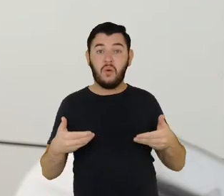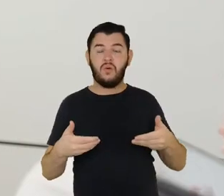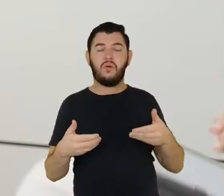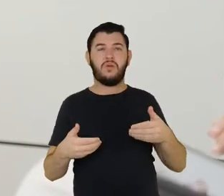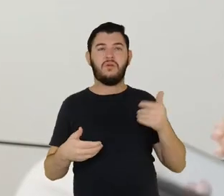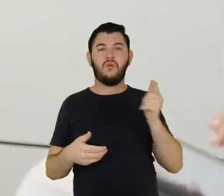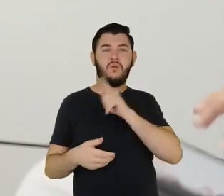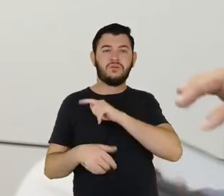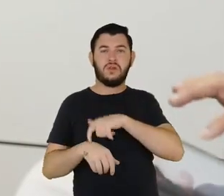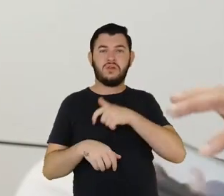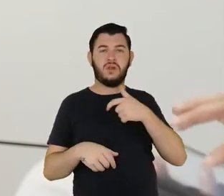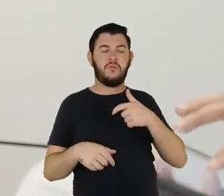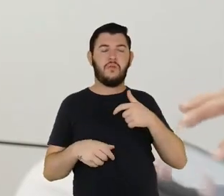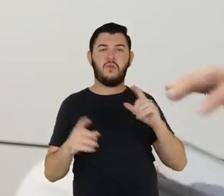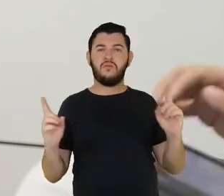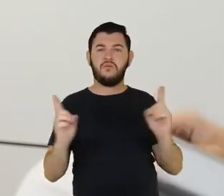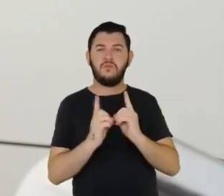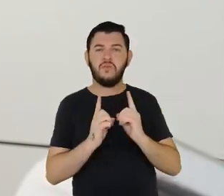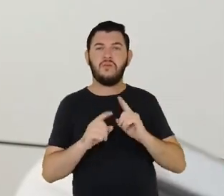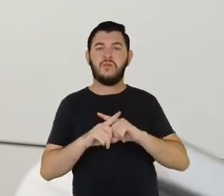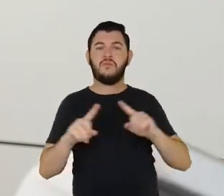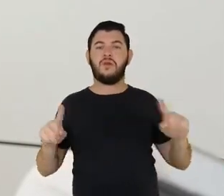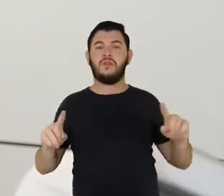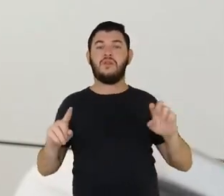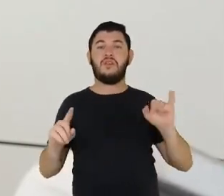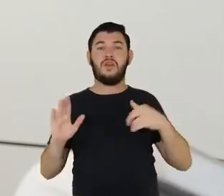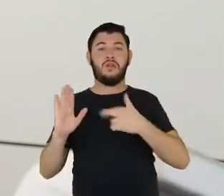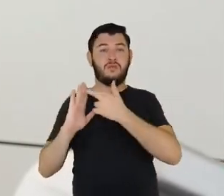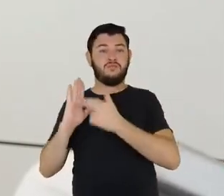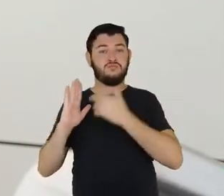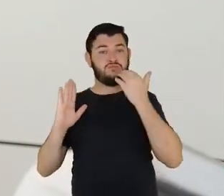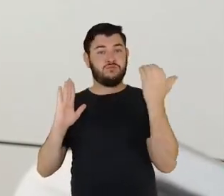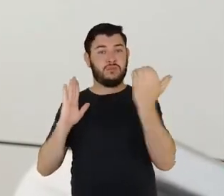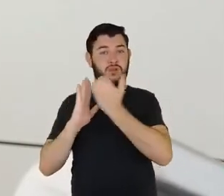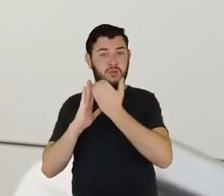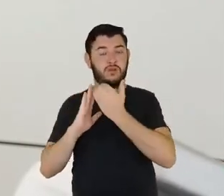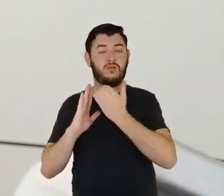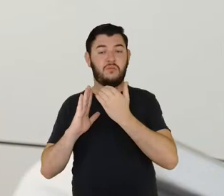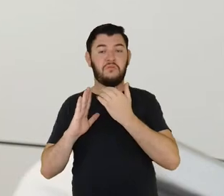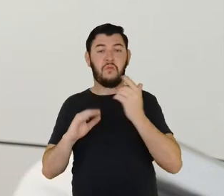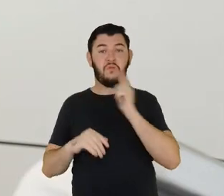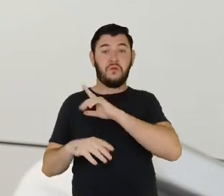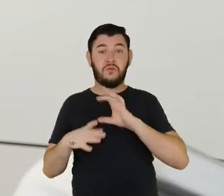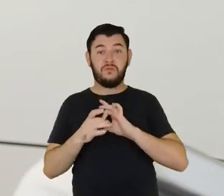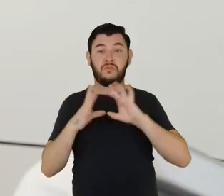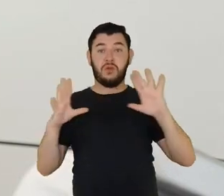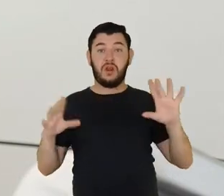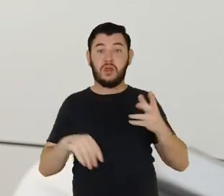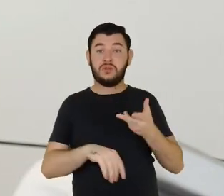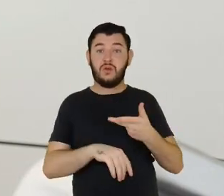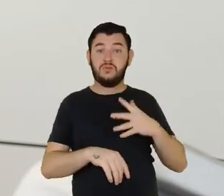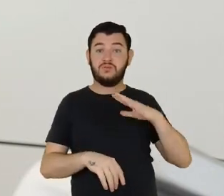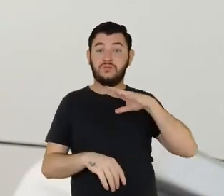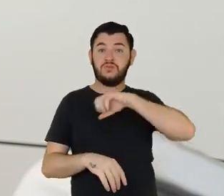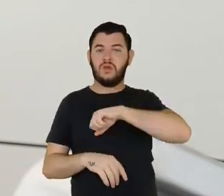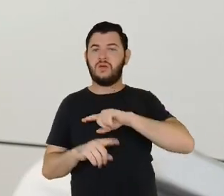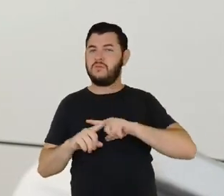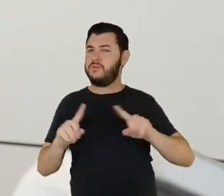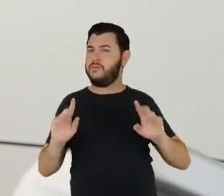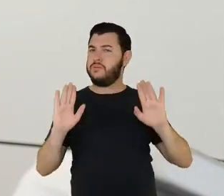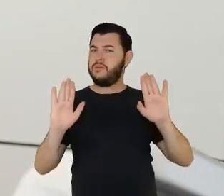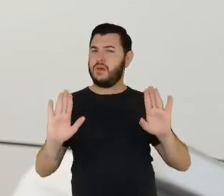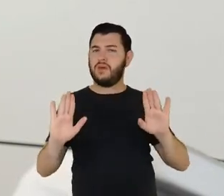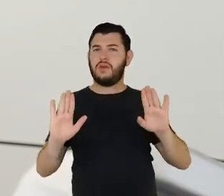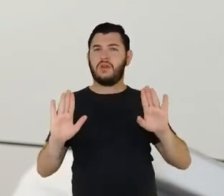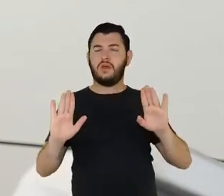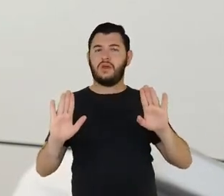Cultura, você libera rápido. Mas o processo mais difícil é você convencer o empresário a botar